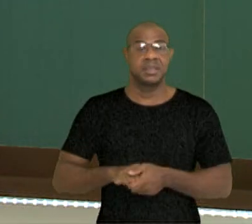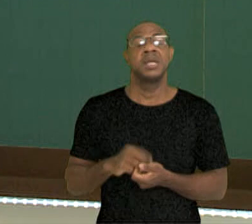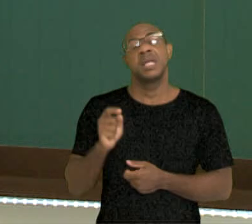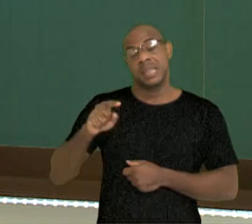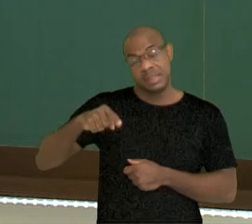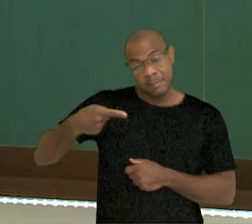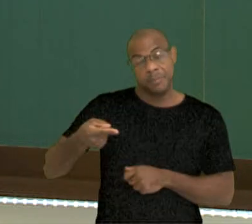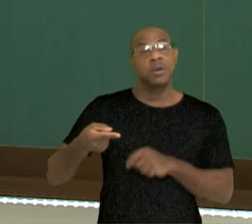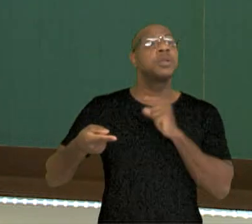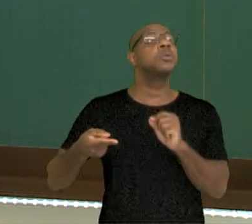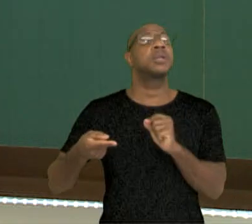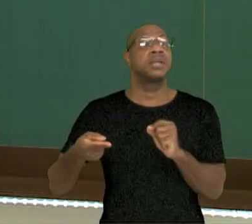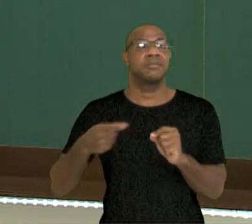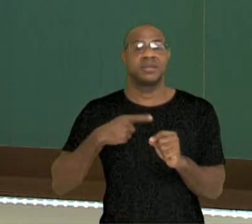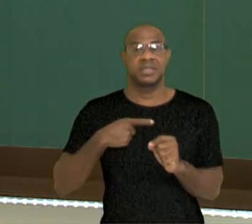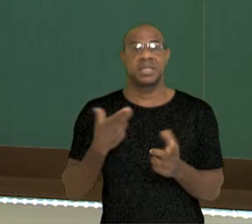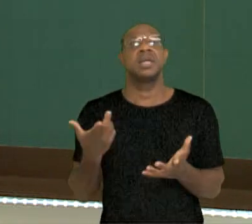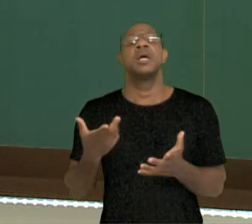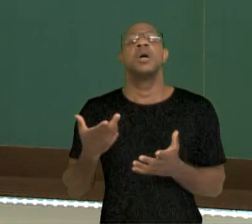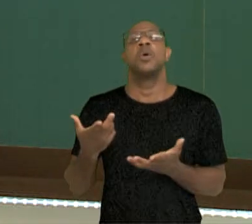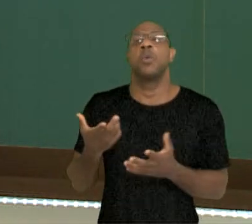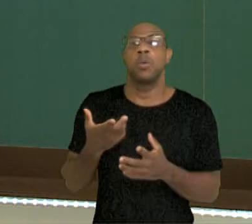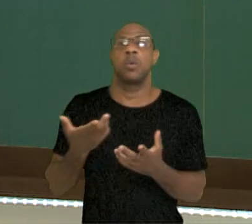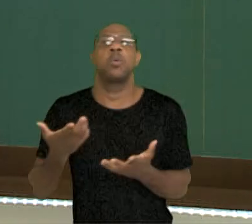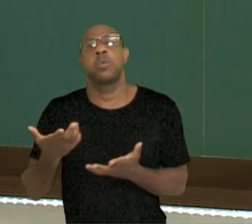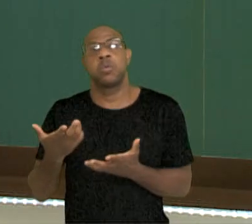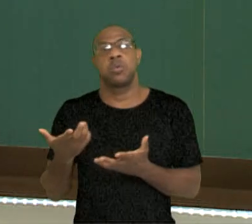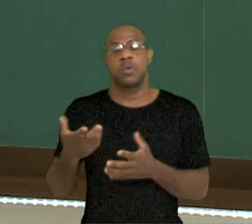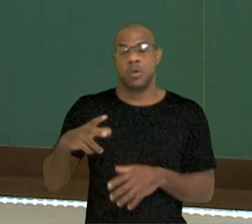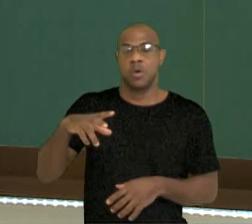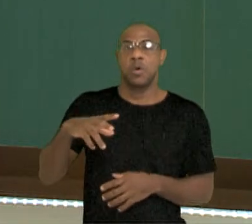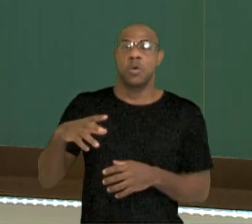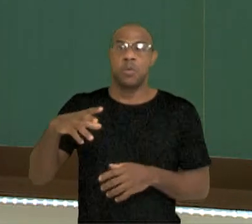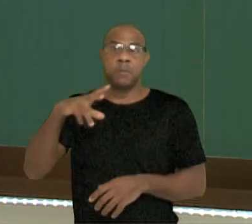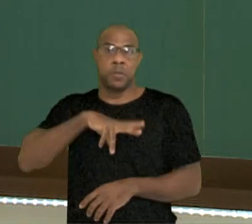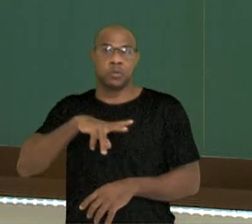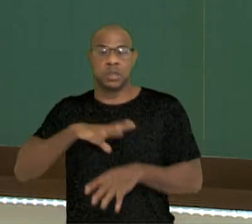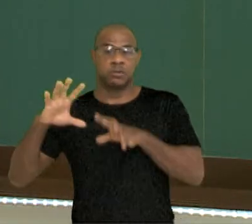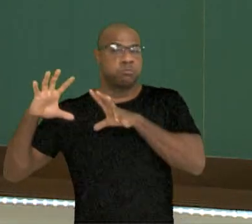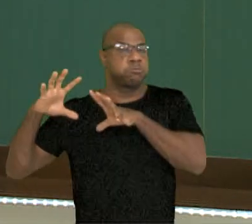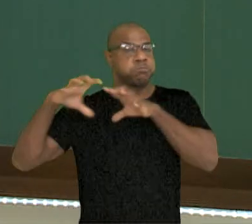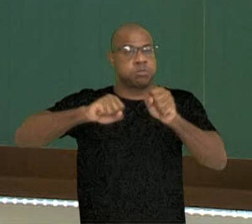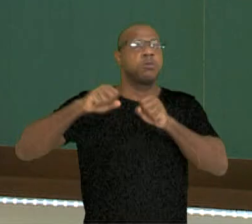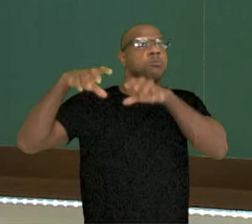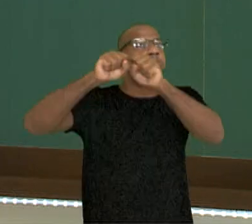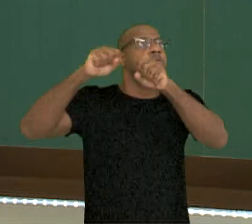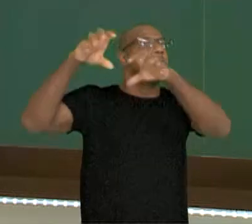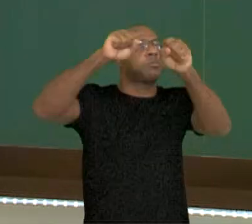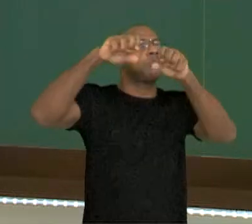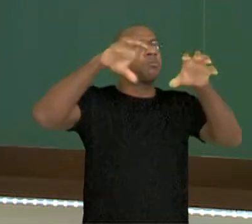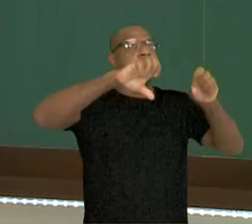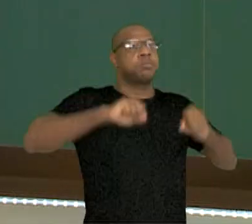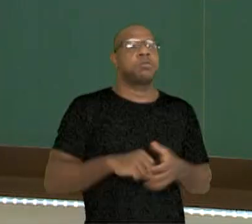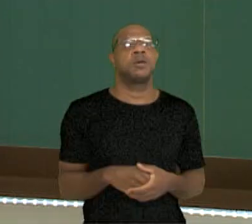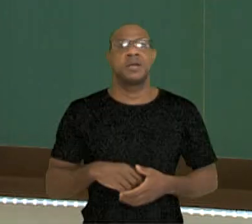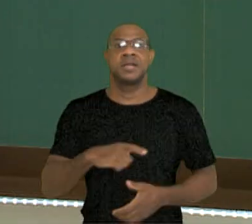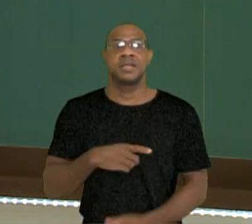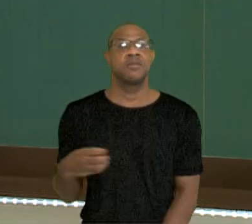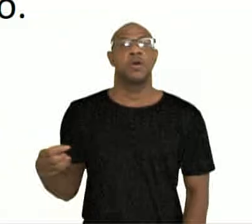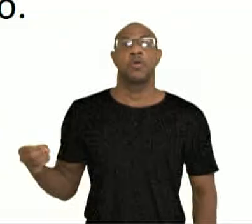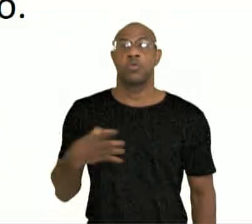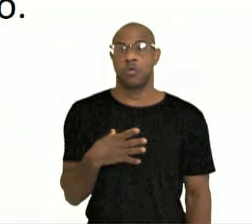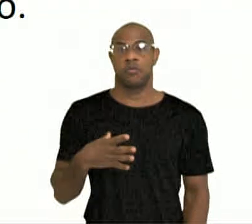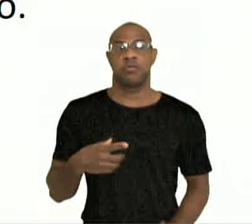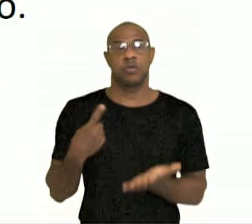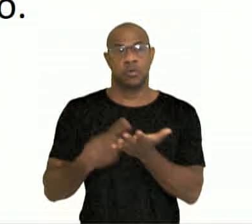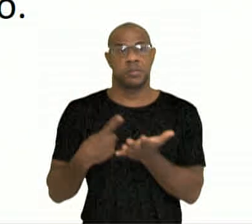ter, então, o domínio português dessa área e um novo acordo. Como é que chamou o novo acordo? Tratado de Madrid,